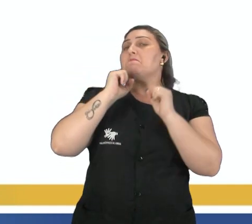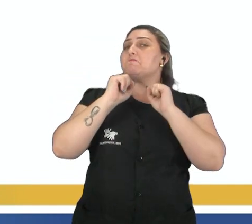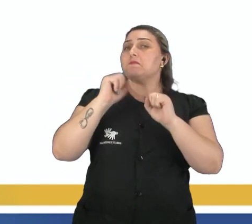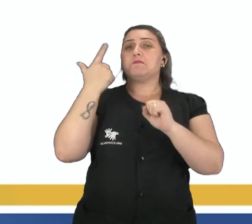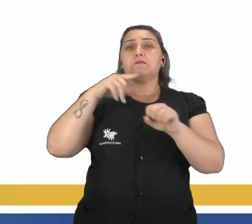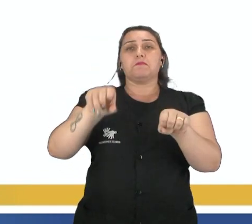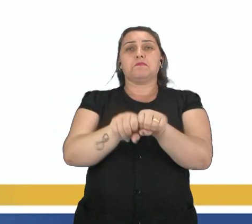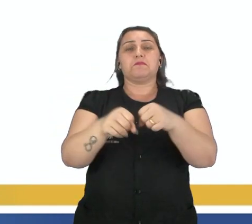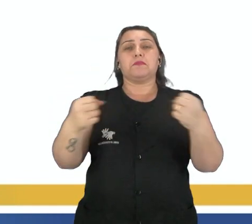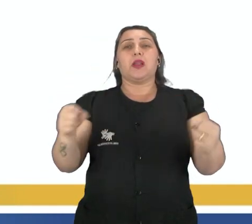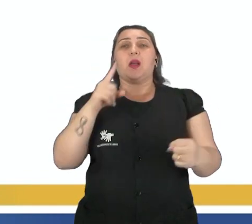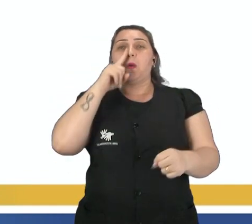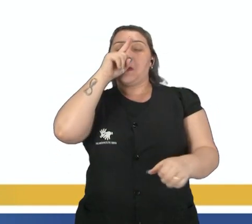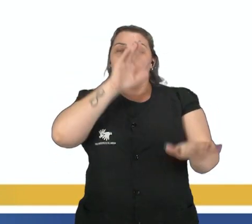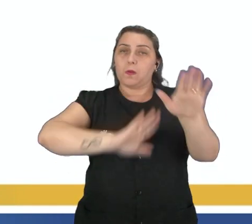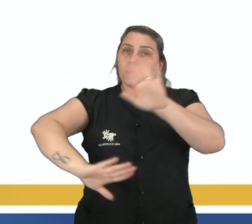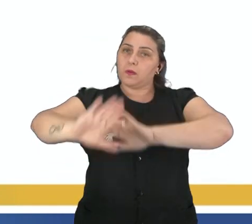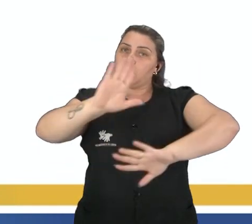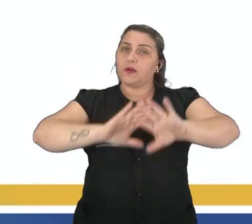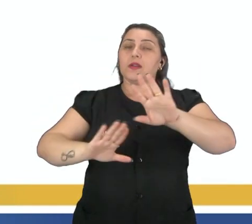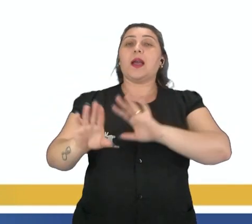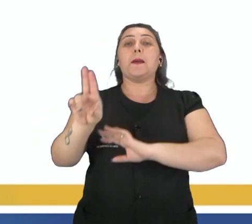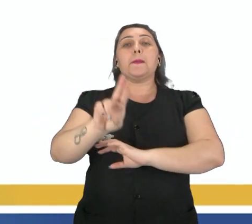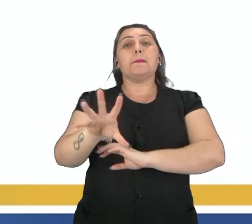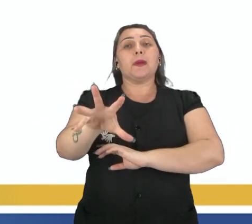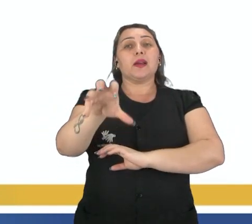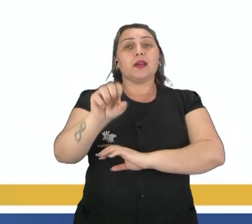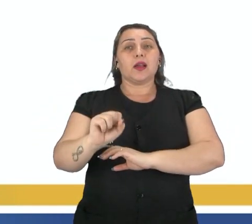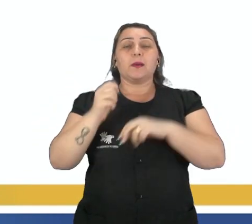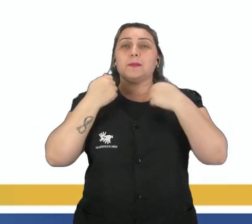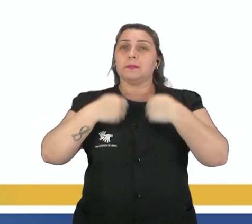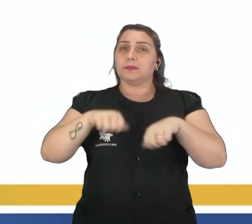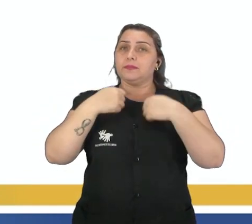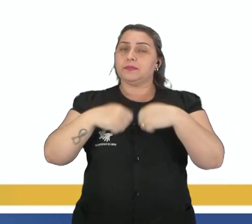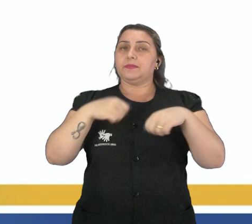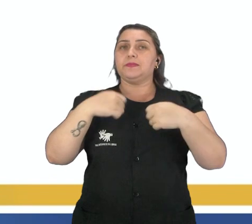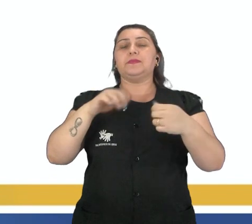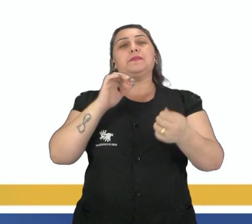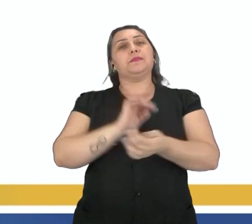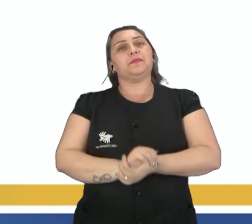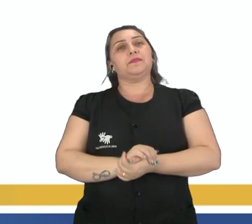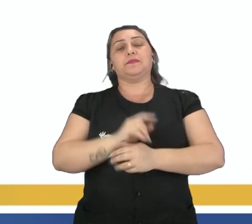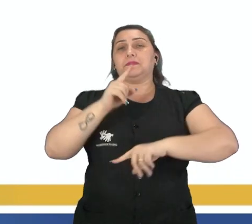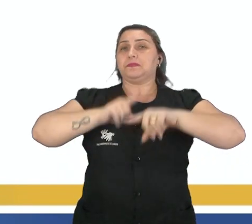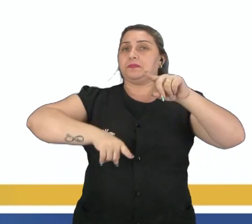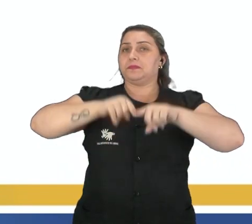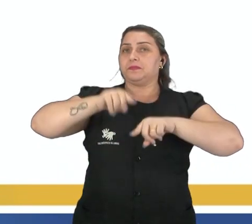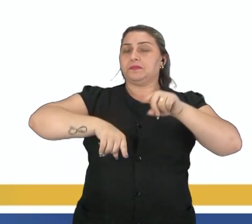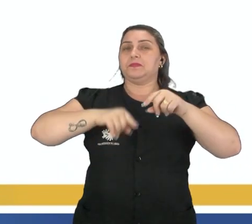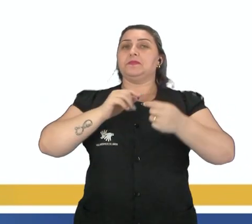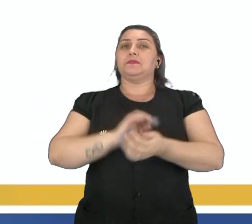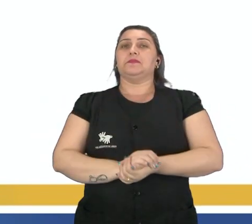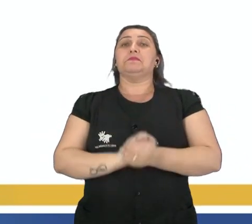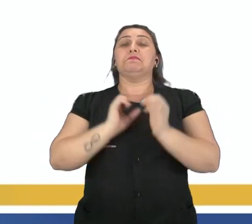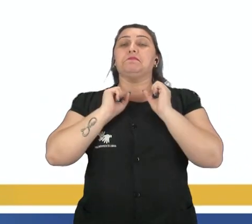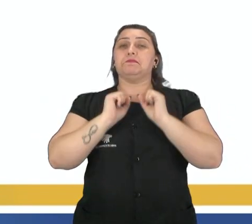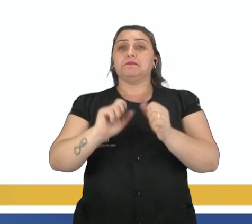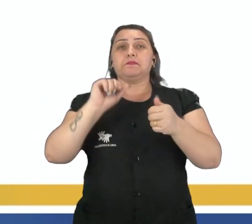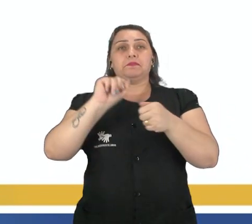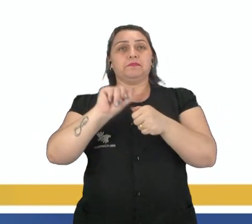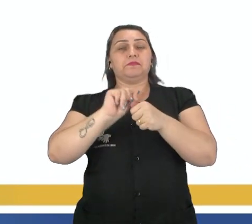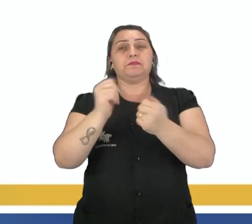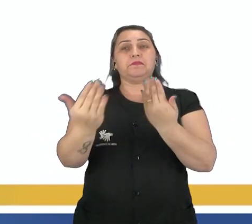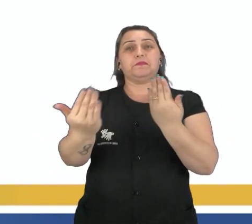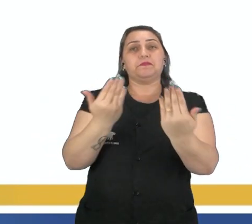você tem até um certo cuidado ao manusear ou precisar manipular esses objetos, né? E aí você pode fazer a